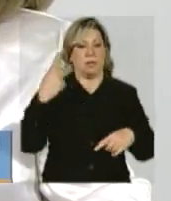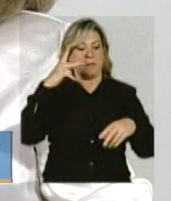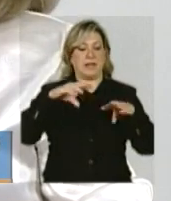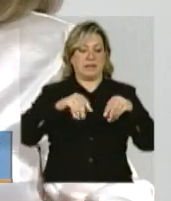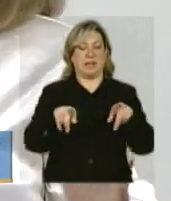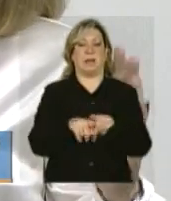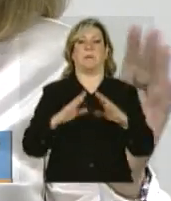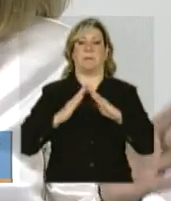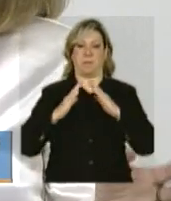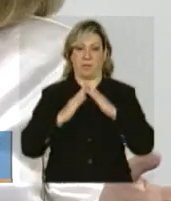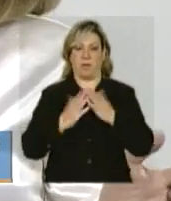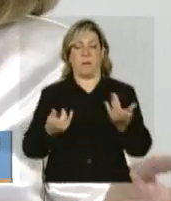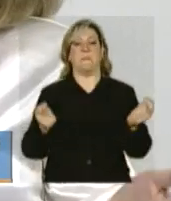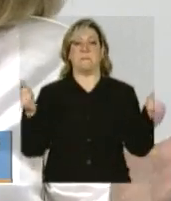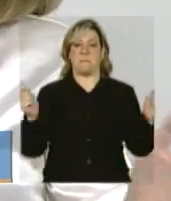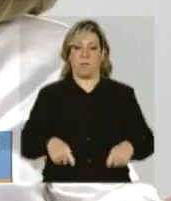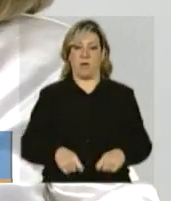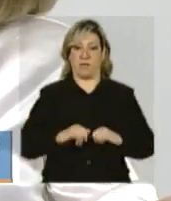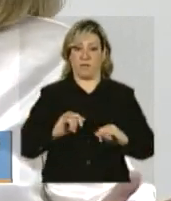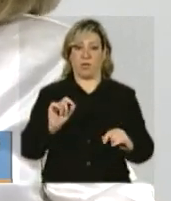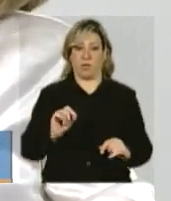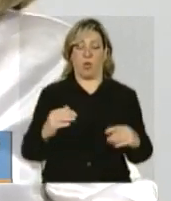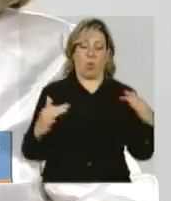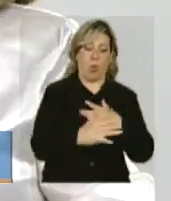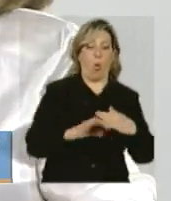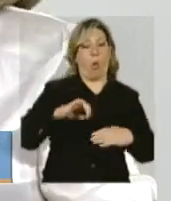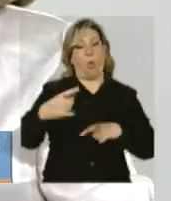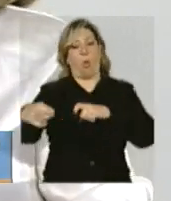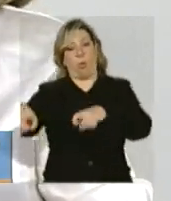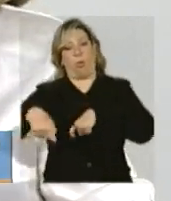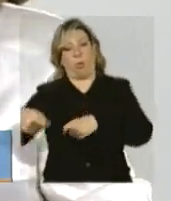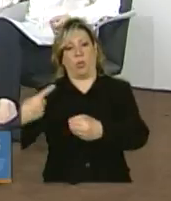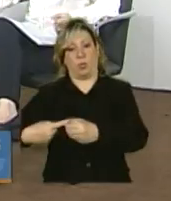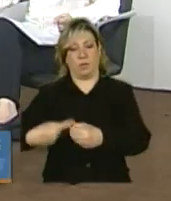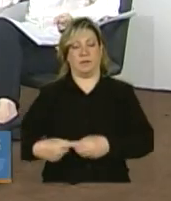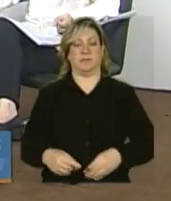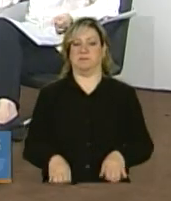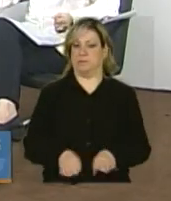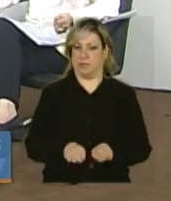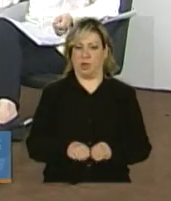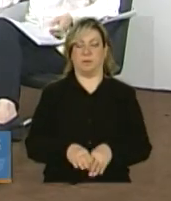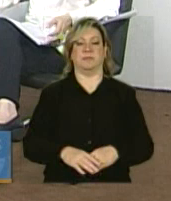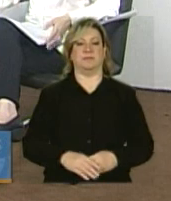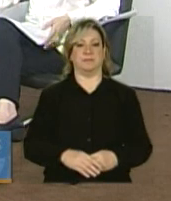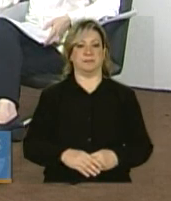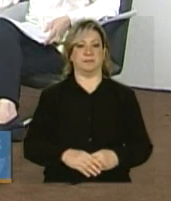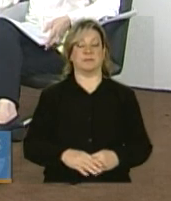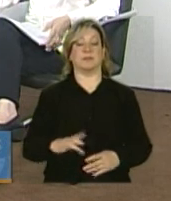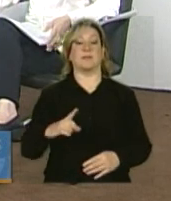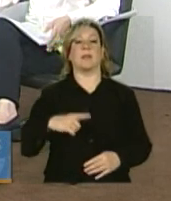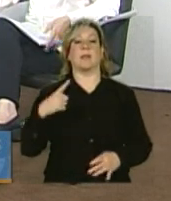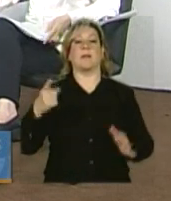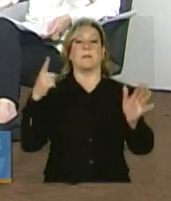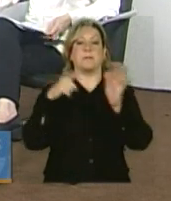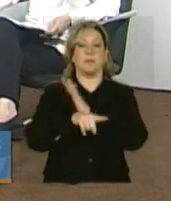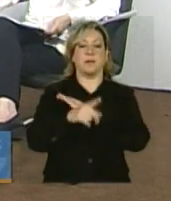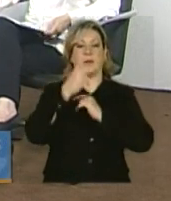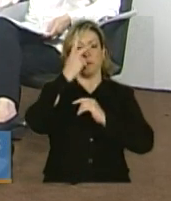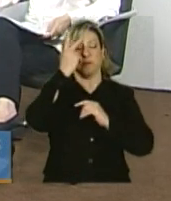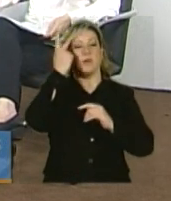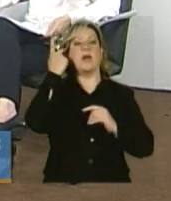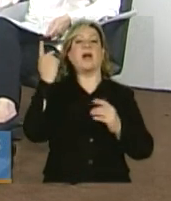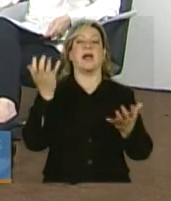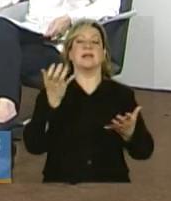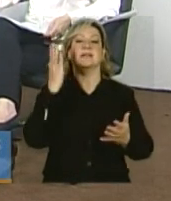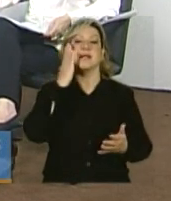e moradia. E pode ser, repetindo, urbana ou Ou rural. rural. Deus crede, a Sim. pergunta é o seguinte, a pessoa quer saber o seguinte,